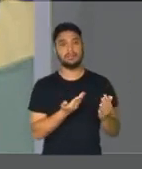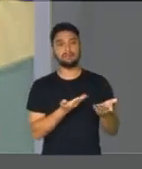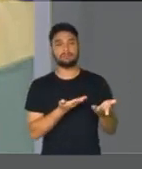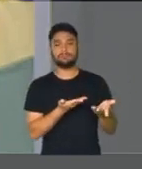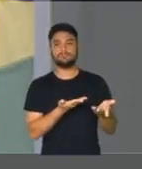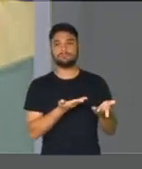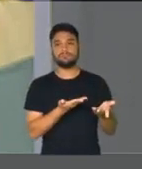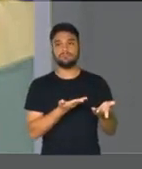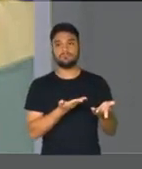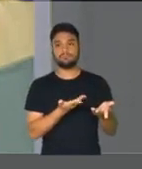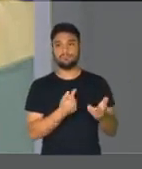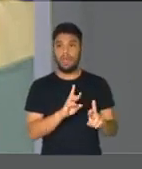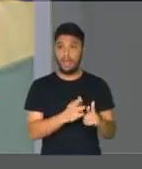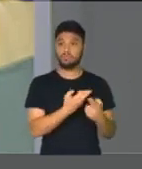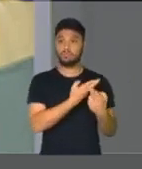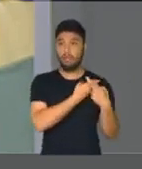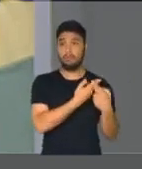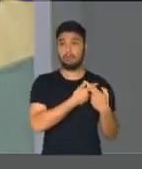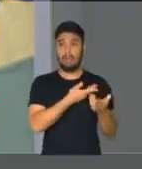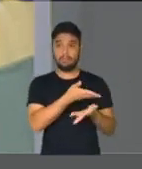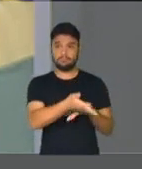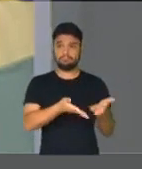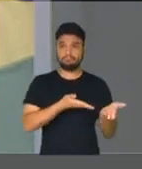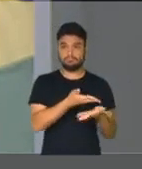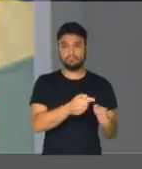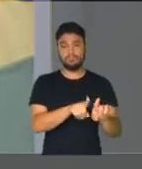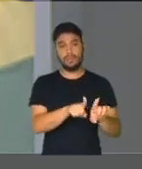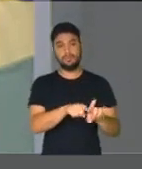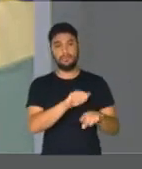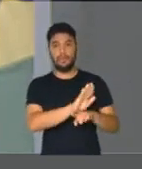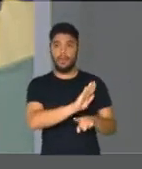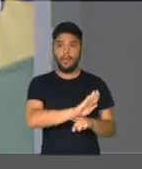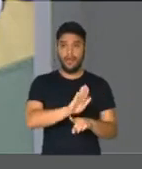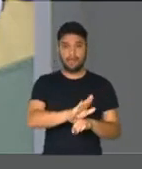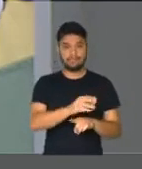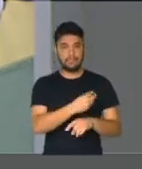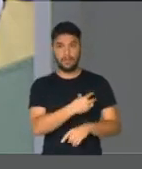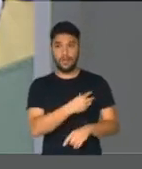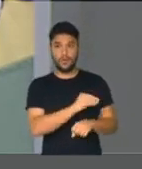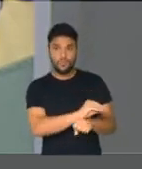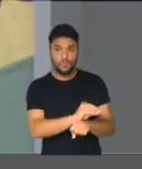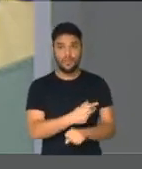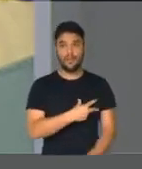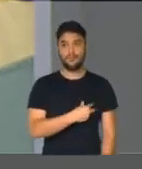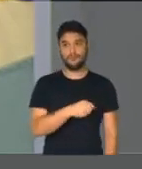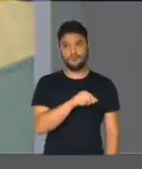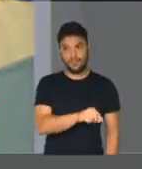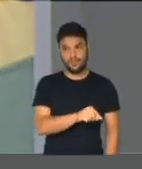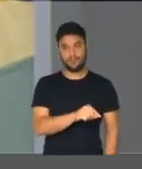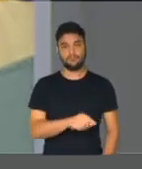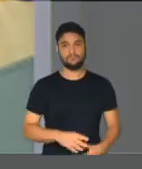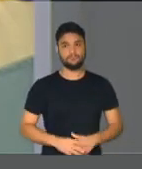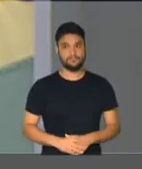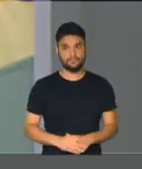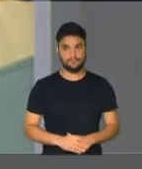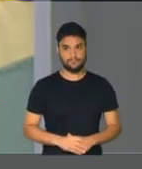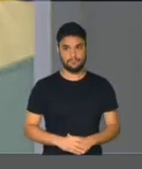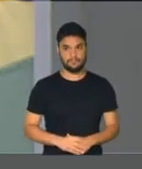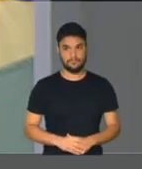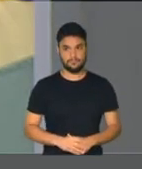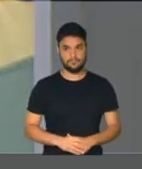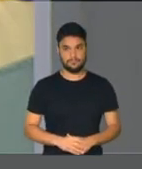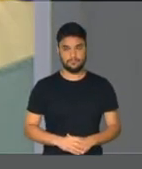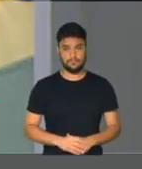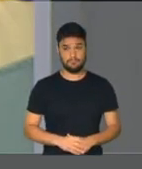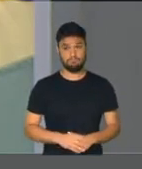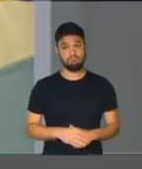divisão das tarefas de casa e auxílios nos cuidados dos filhos por partes da denúncia.